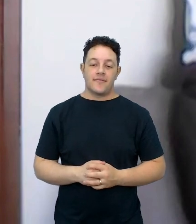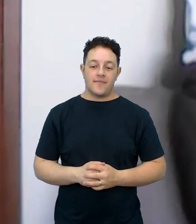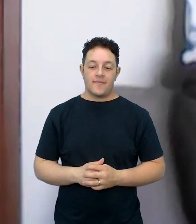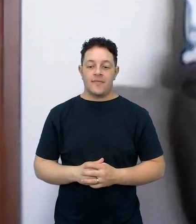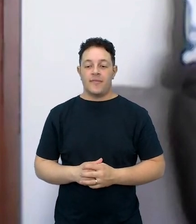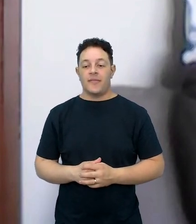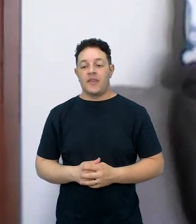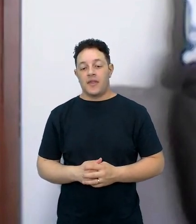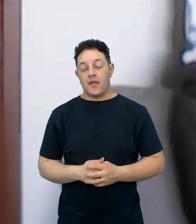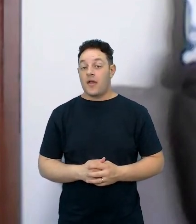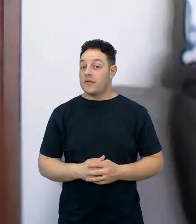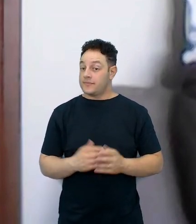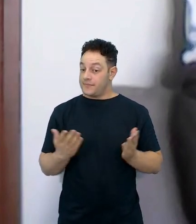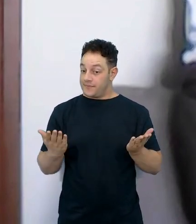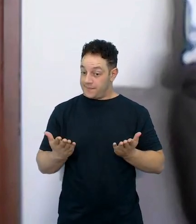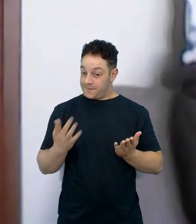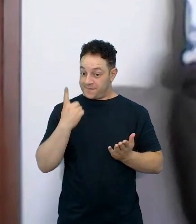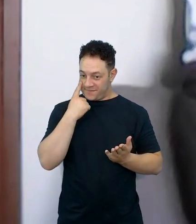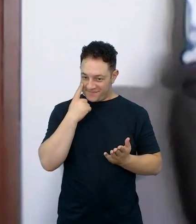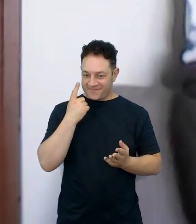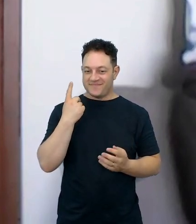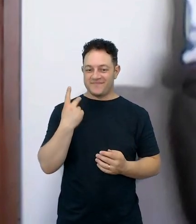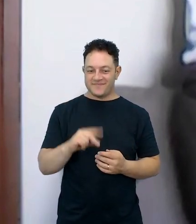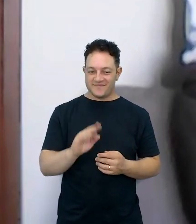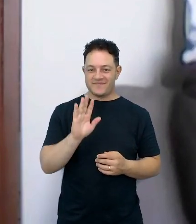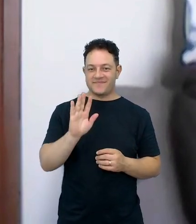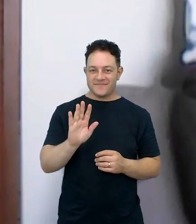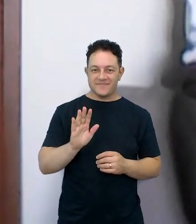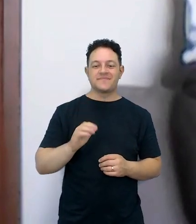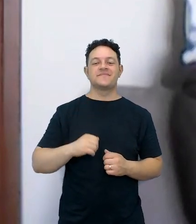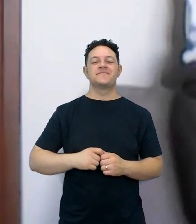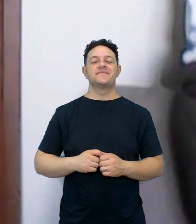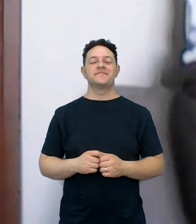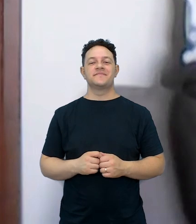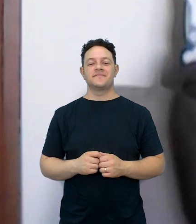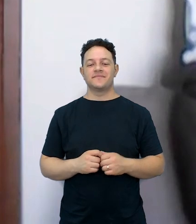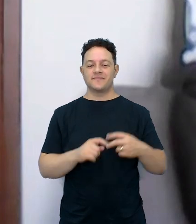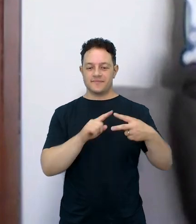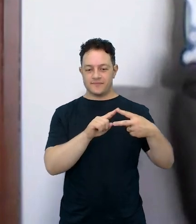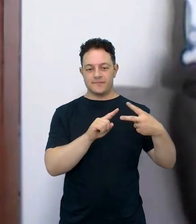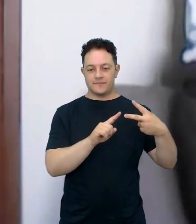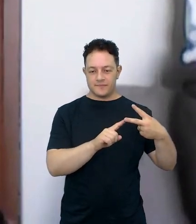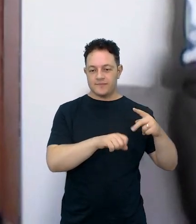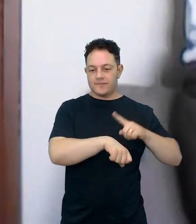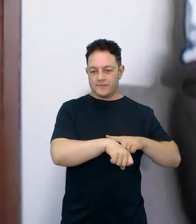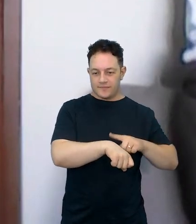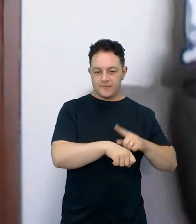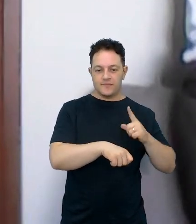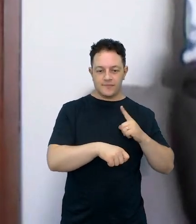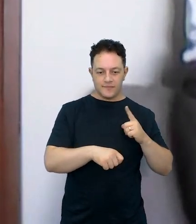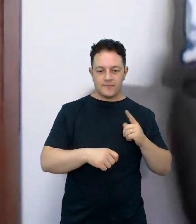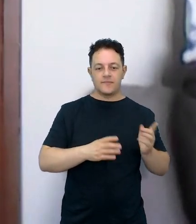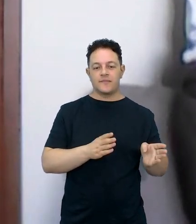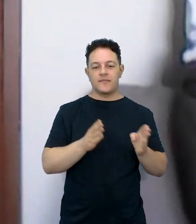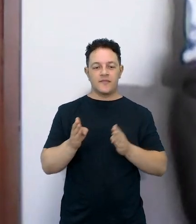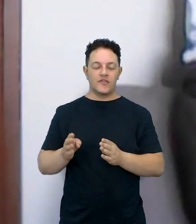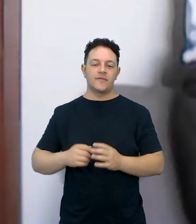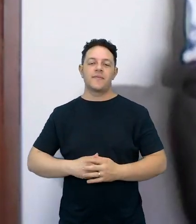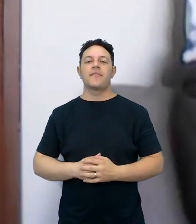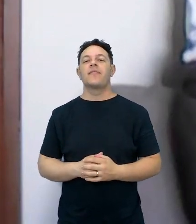Agora, vamos lá. Nossos dois momentos, né, que nós temos, que nós vamos retomar as